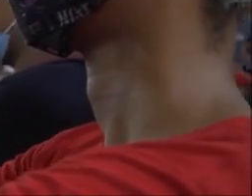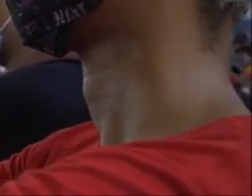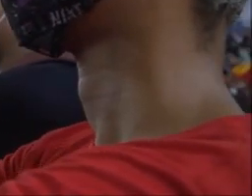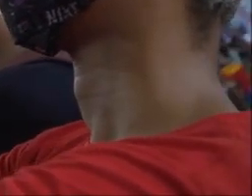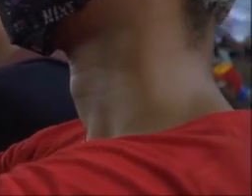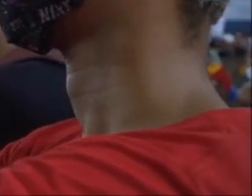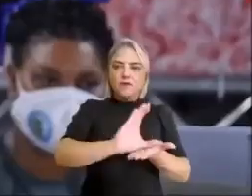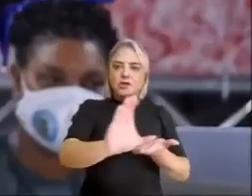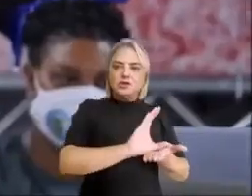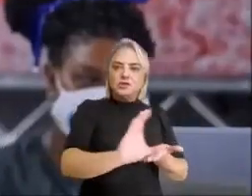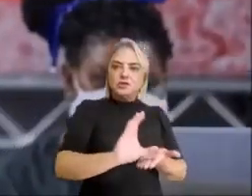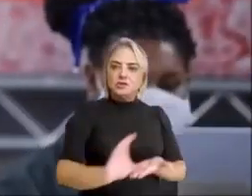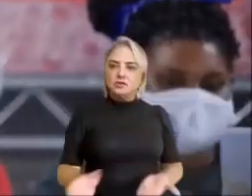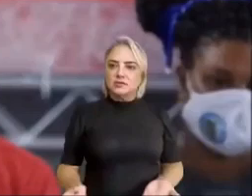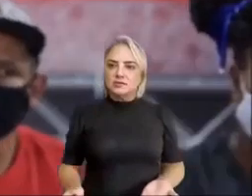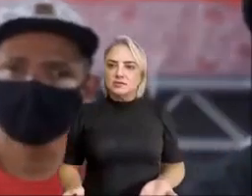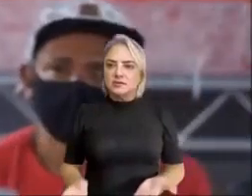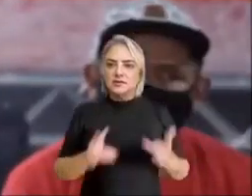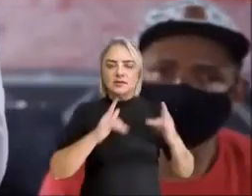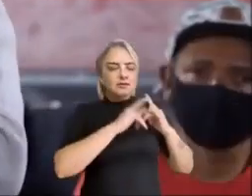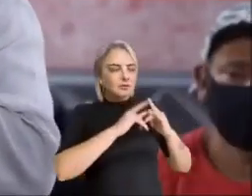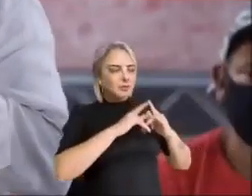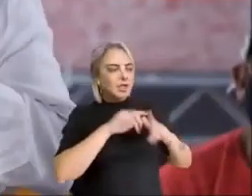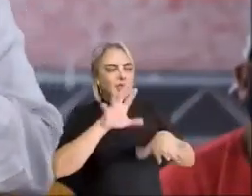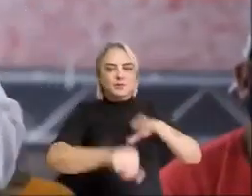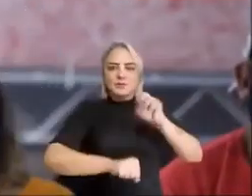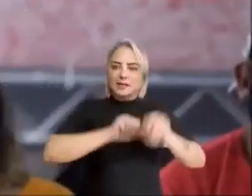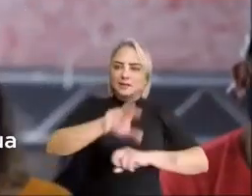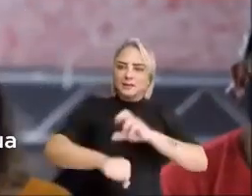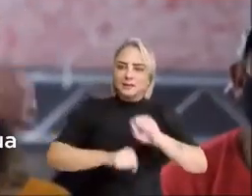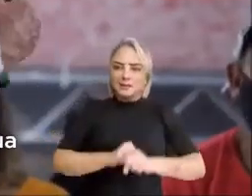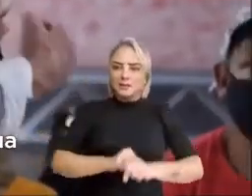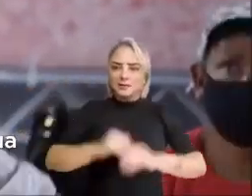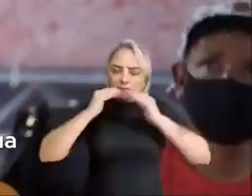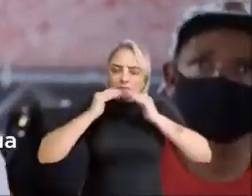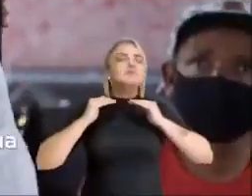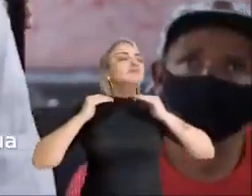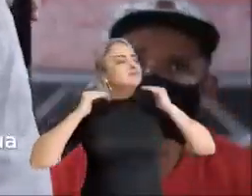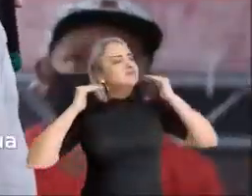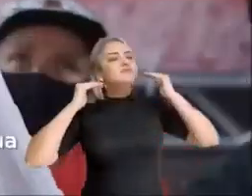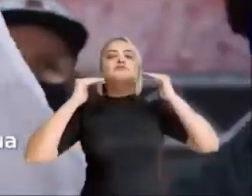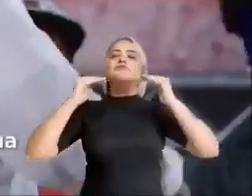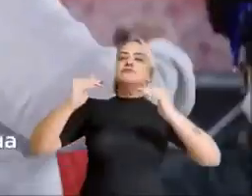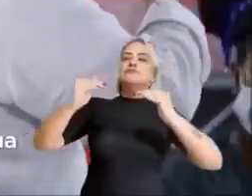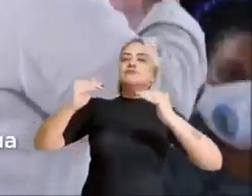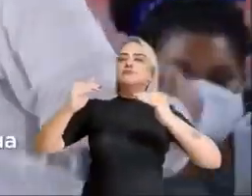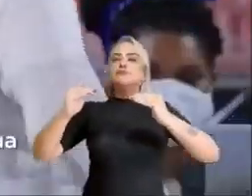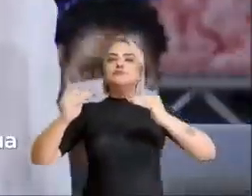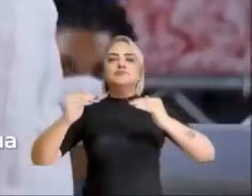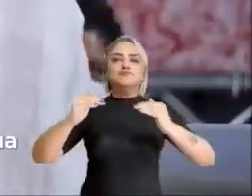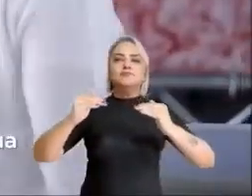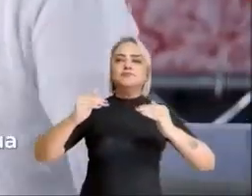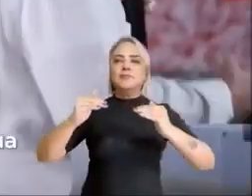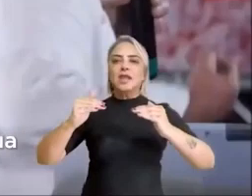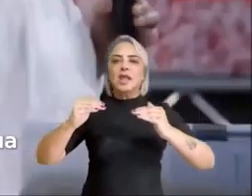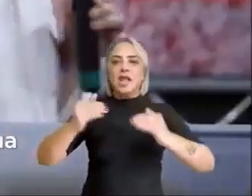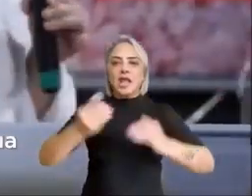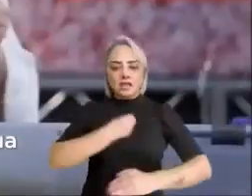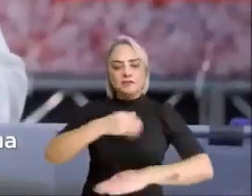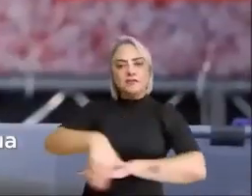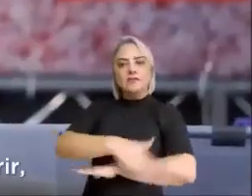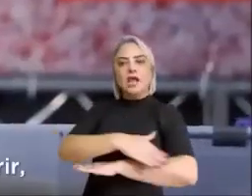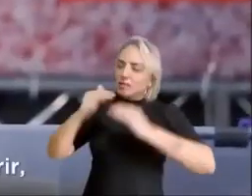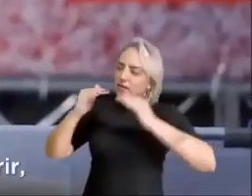e com pelos catadores levanta a cabeça companheiros de situação de rua